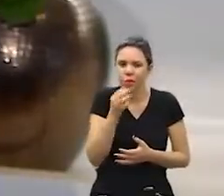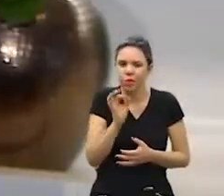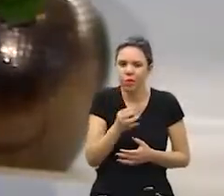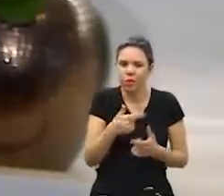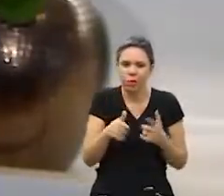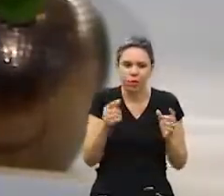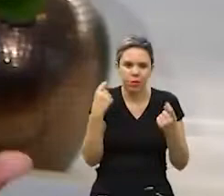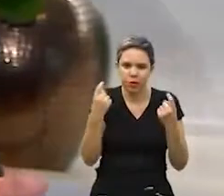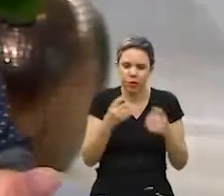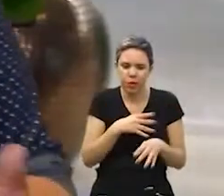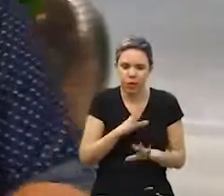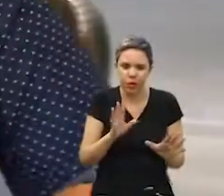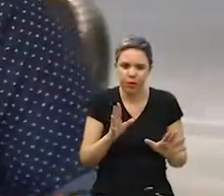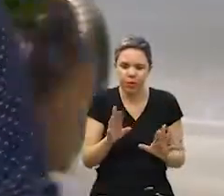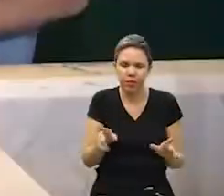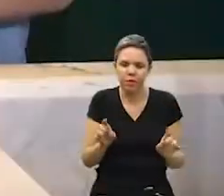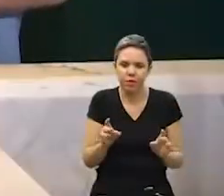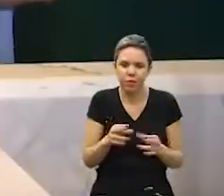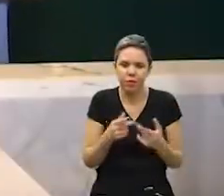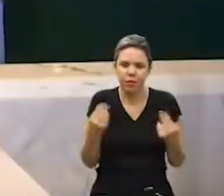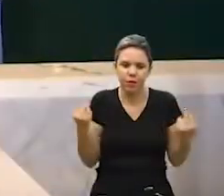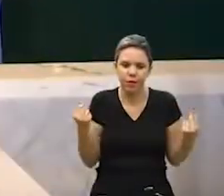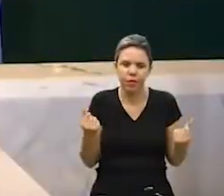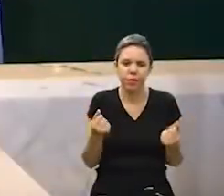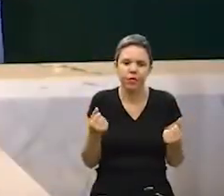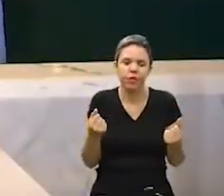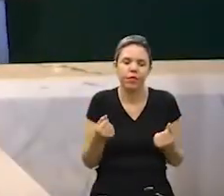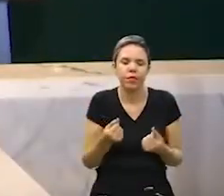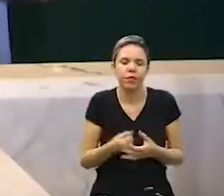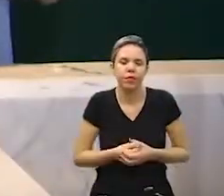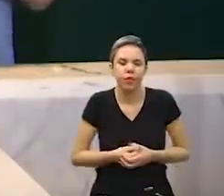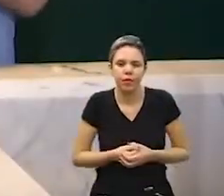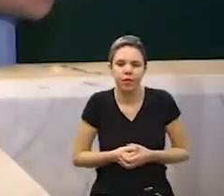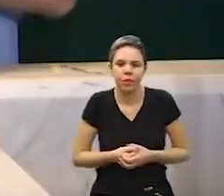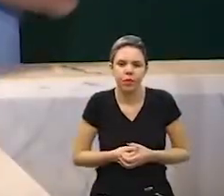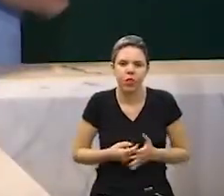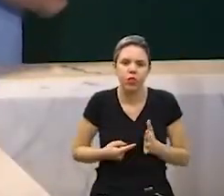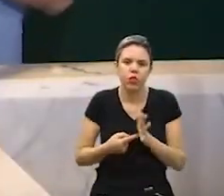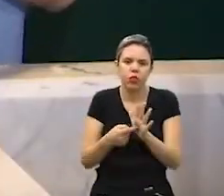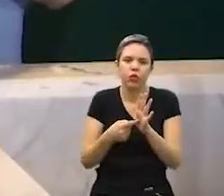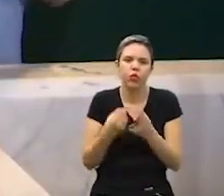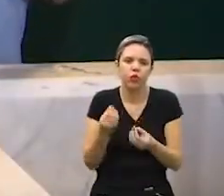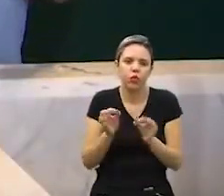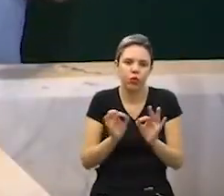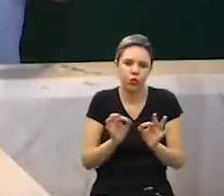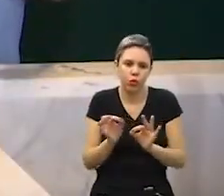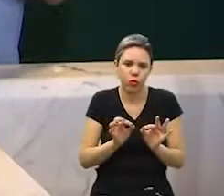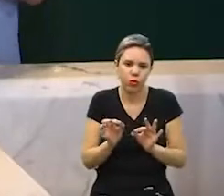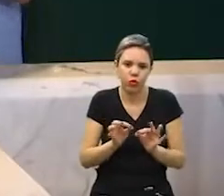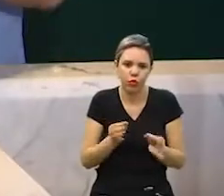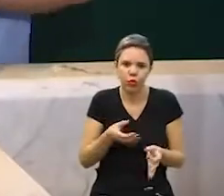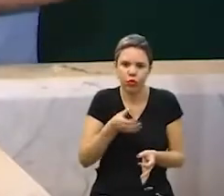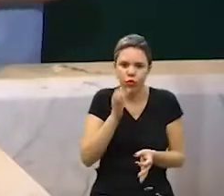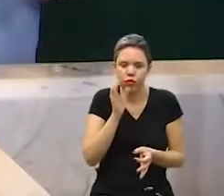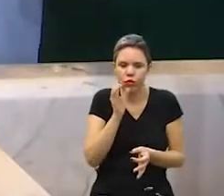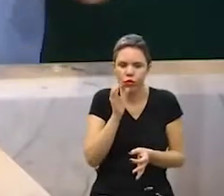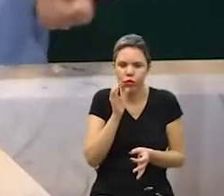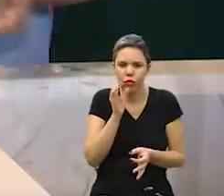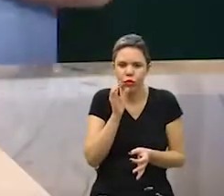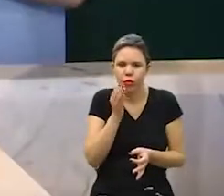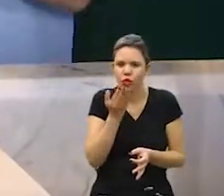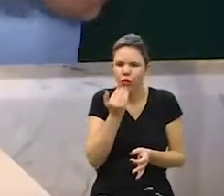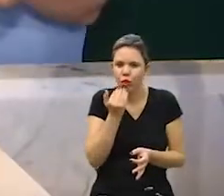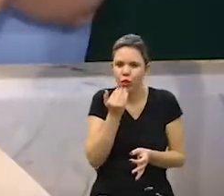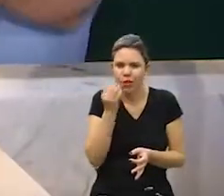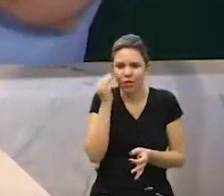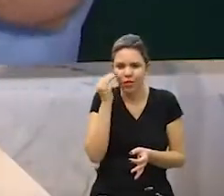Então, faz uma diferença no sabor mesmo, tá? Dulcy, vamos fazer o seguinte. Vamos mostrar logo o modo de preparo, que eu quero comer essa florzinha.